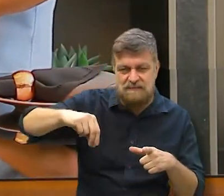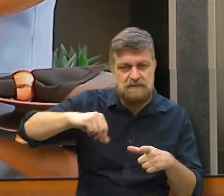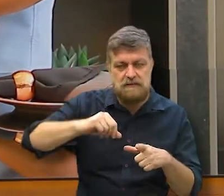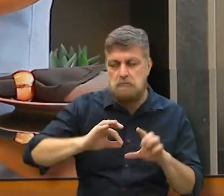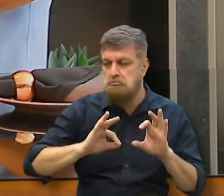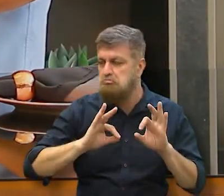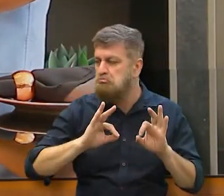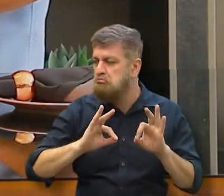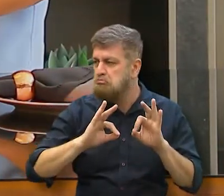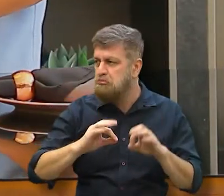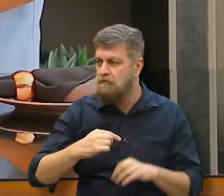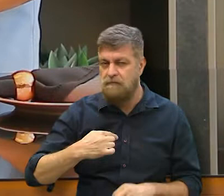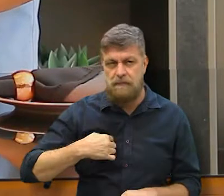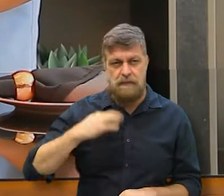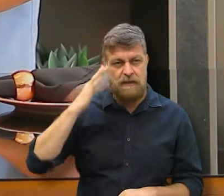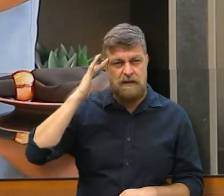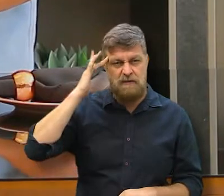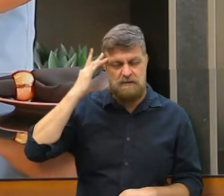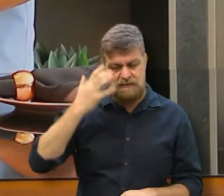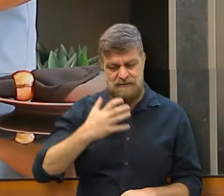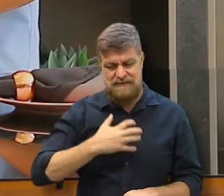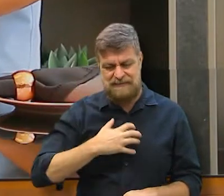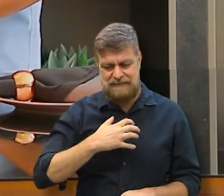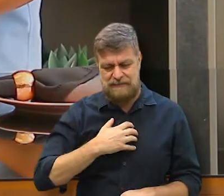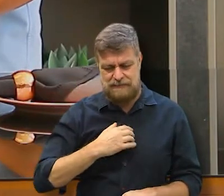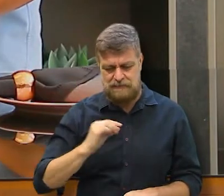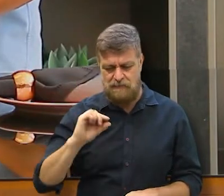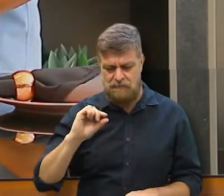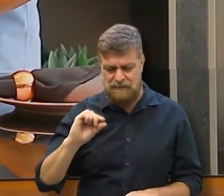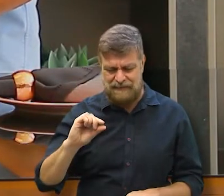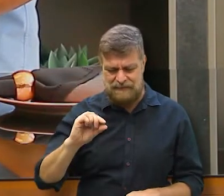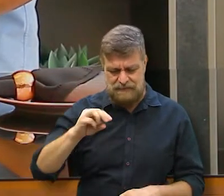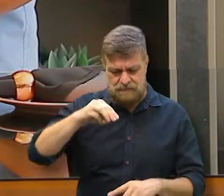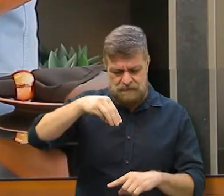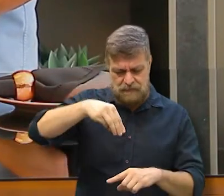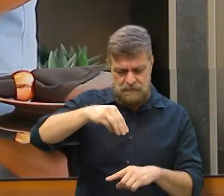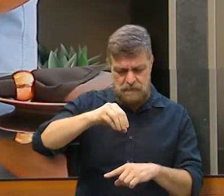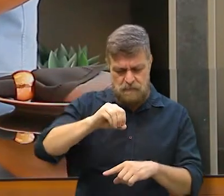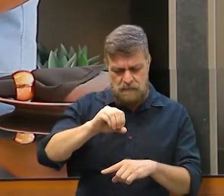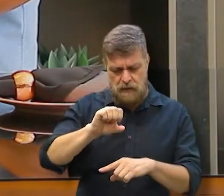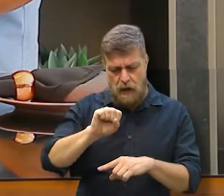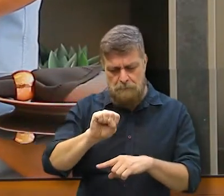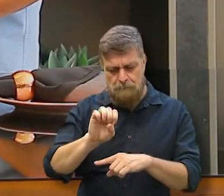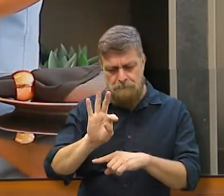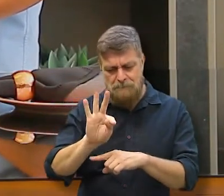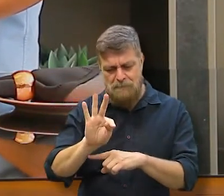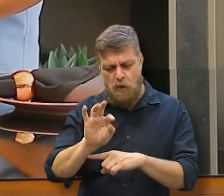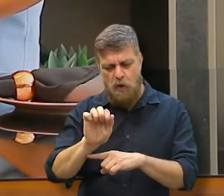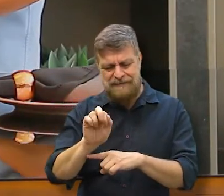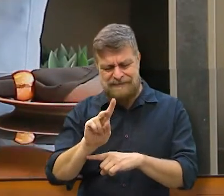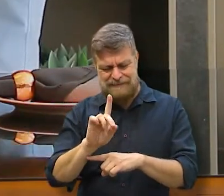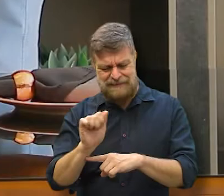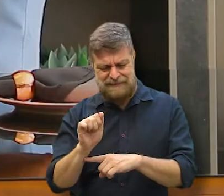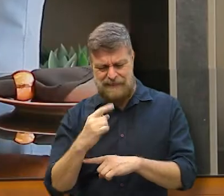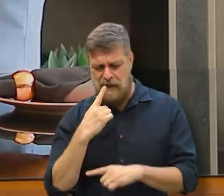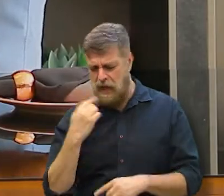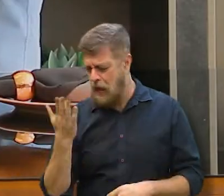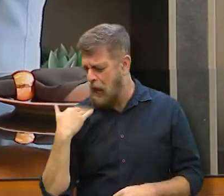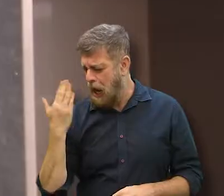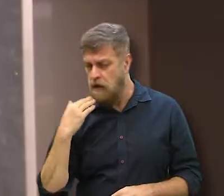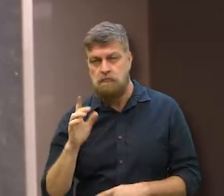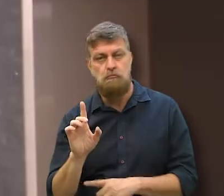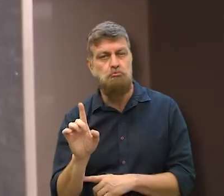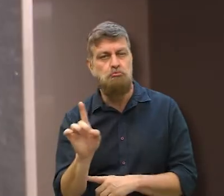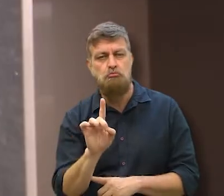né? E realmente, aquilo que você falou, eu achei que eu ia sentir o grão da mostarda. É. E isso ia apimentar, não.